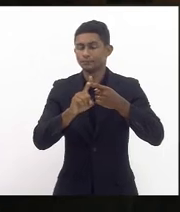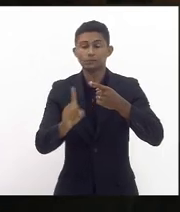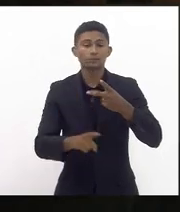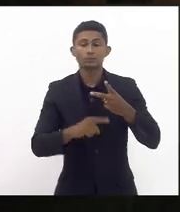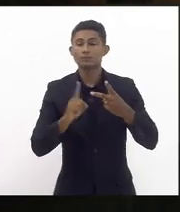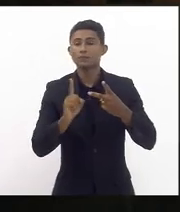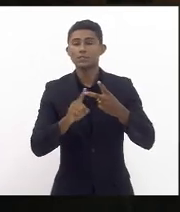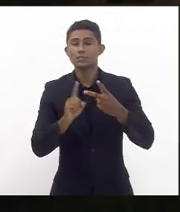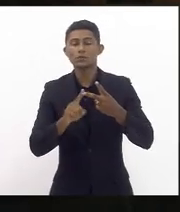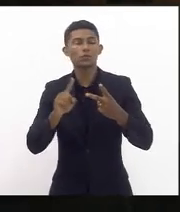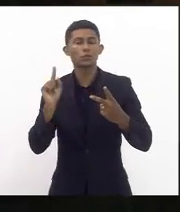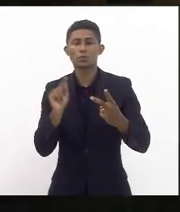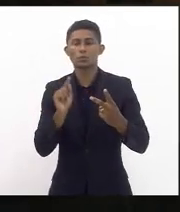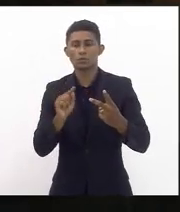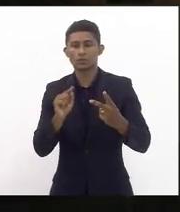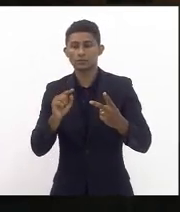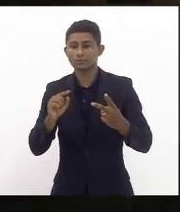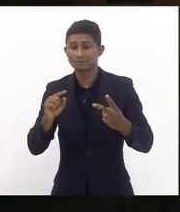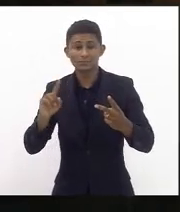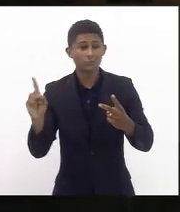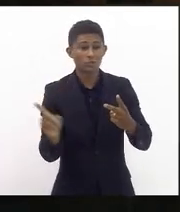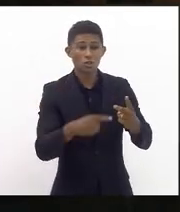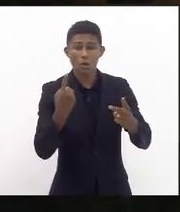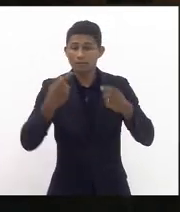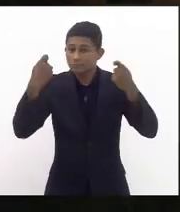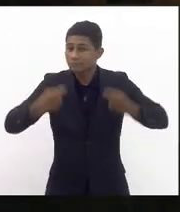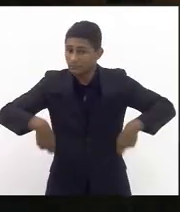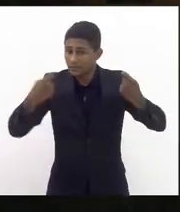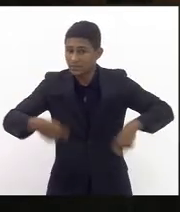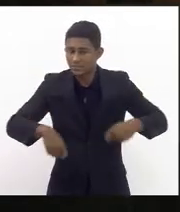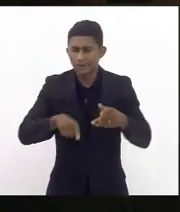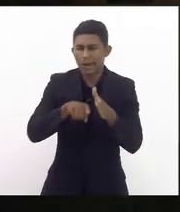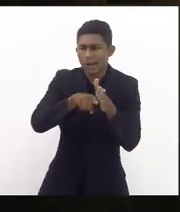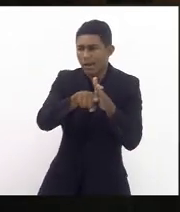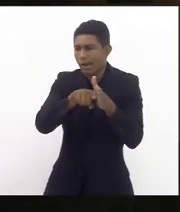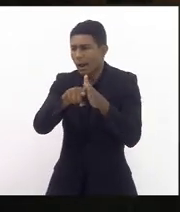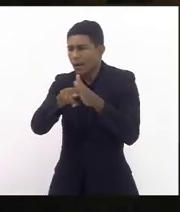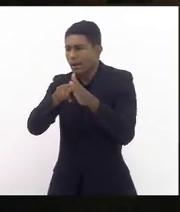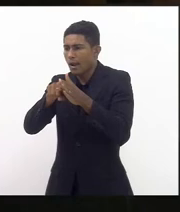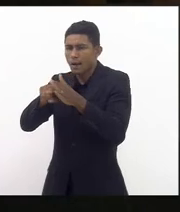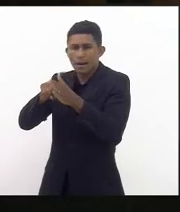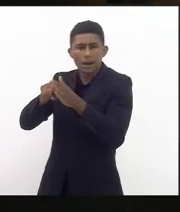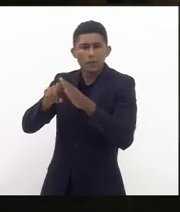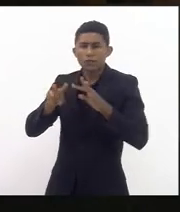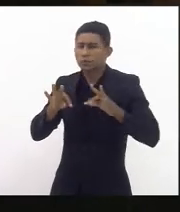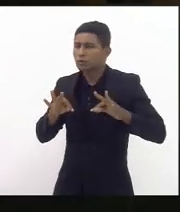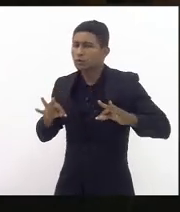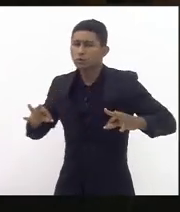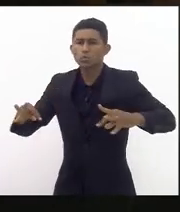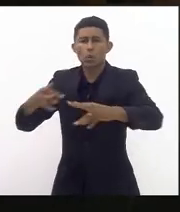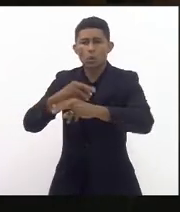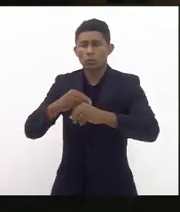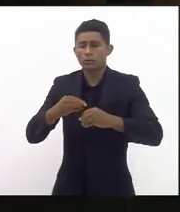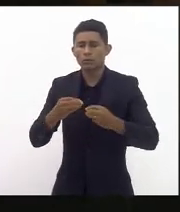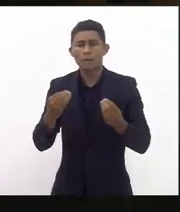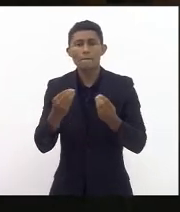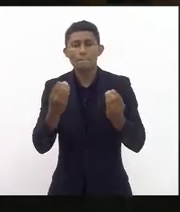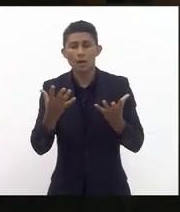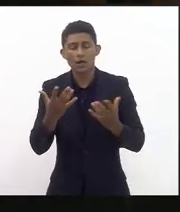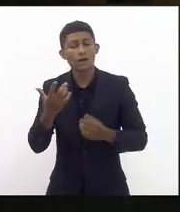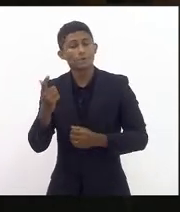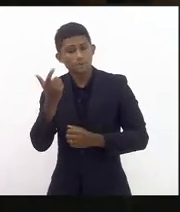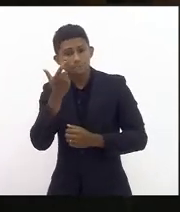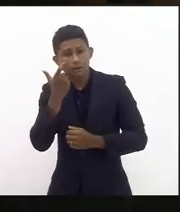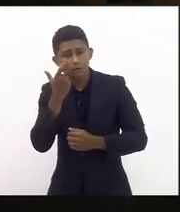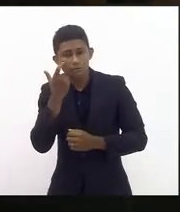que temos que fazer todos os estudos e levantamentos necessários para verificar se